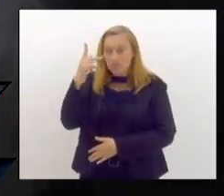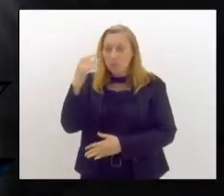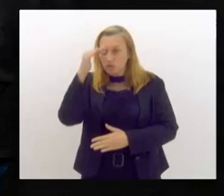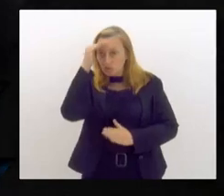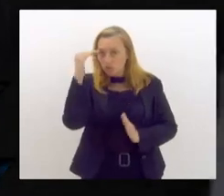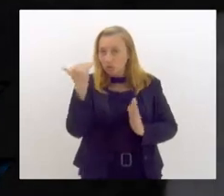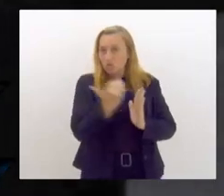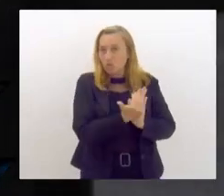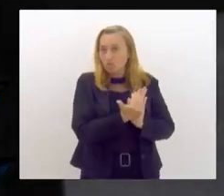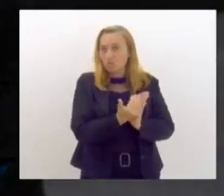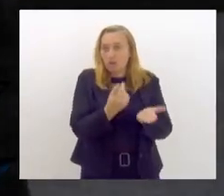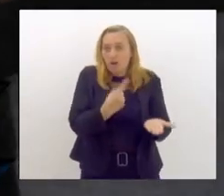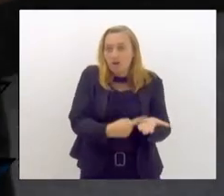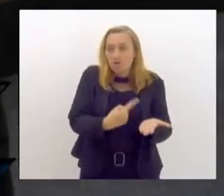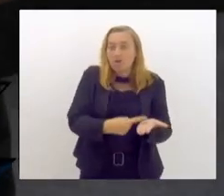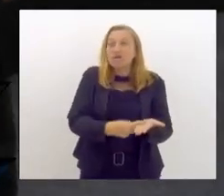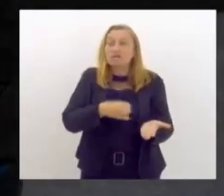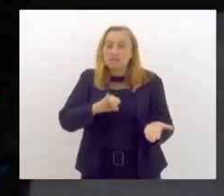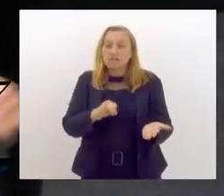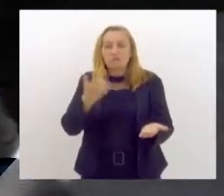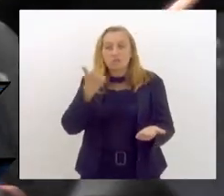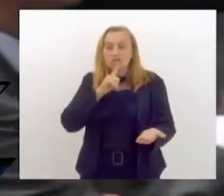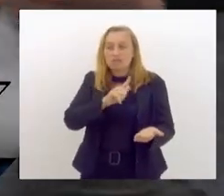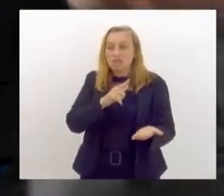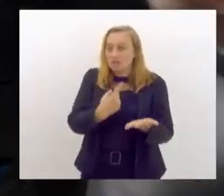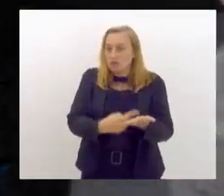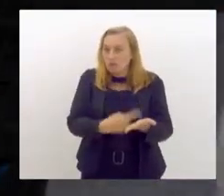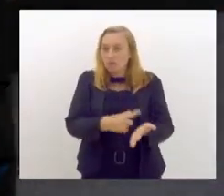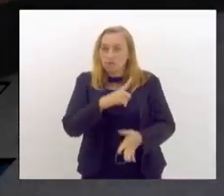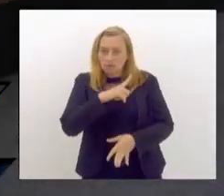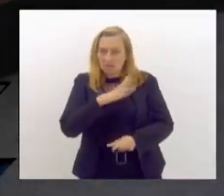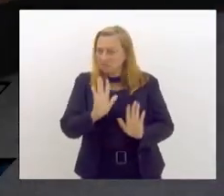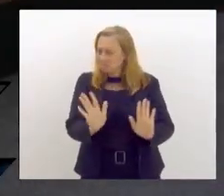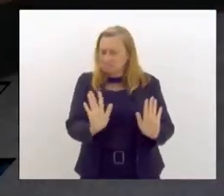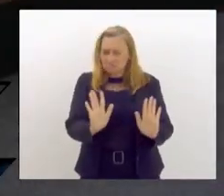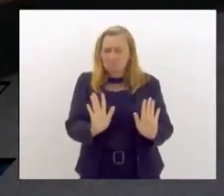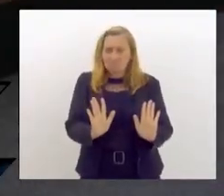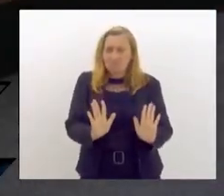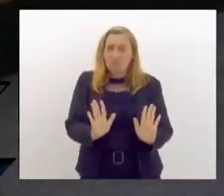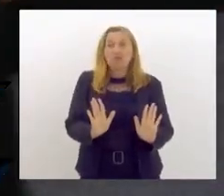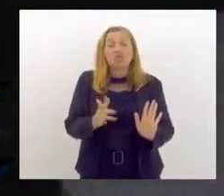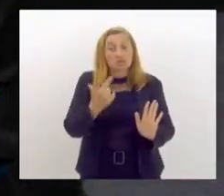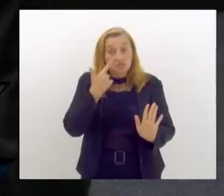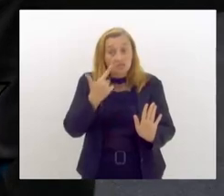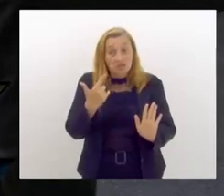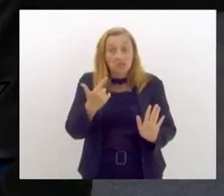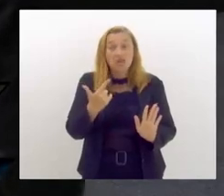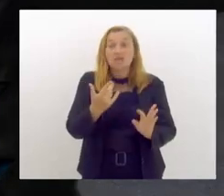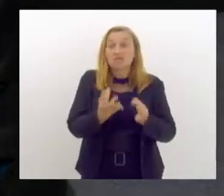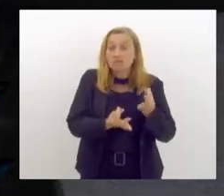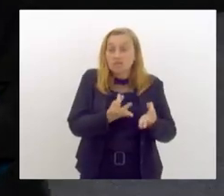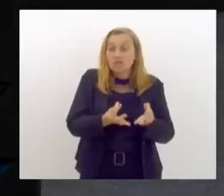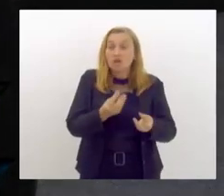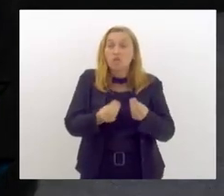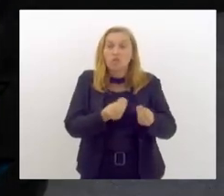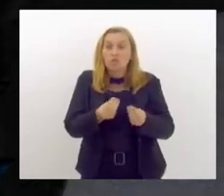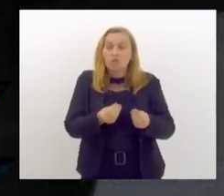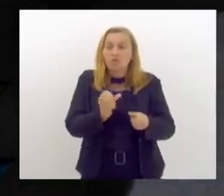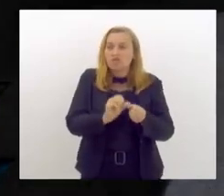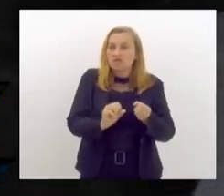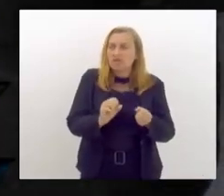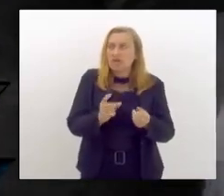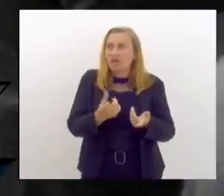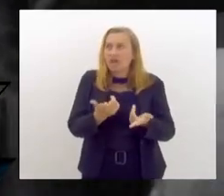acordo. Então, se a gente conseguir entabular esse acordo, não, a gente buscar a tratativa dentro do que era feito, não é